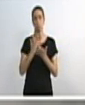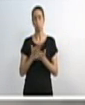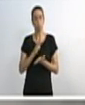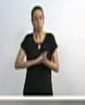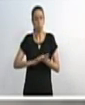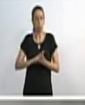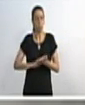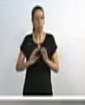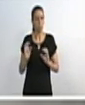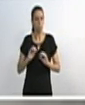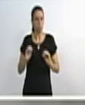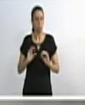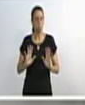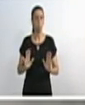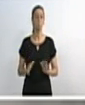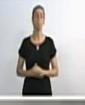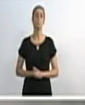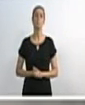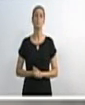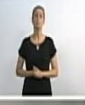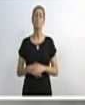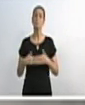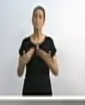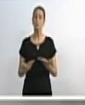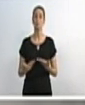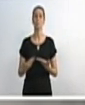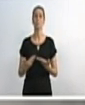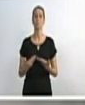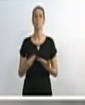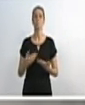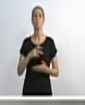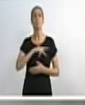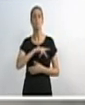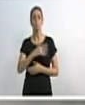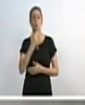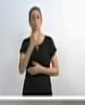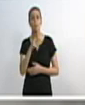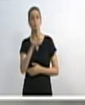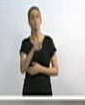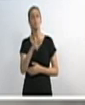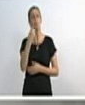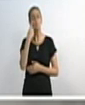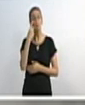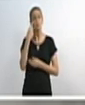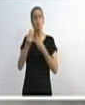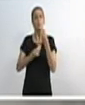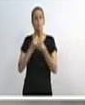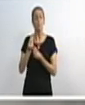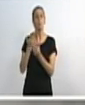colégio. Eu queria que o senhor encaminhasse um estudo da viabilidade.